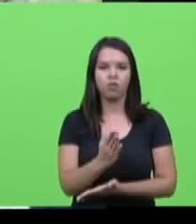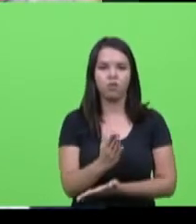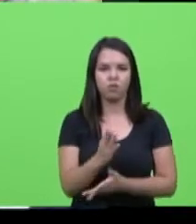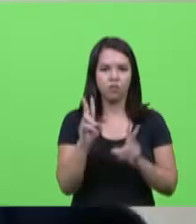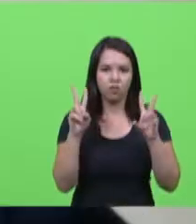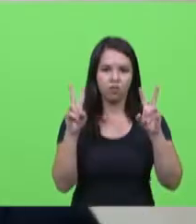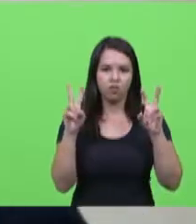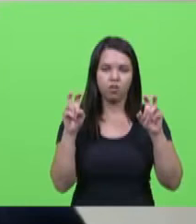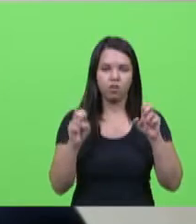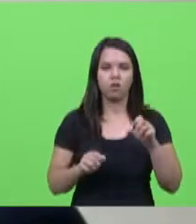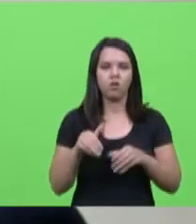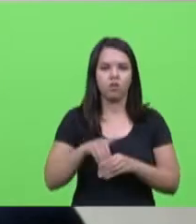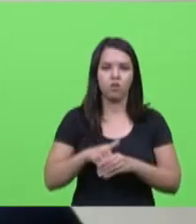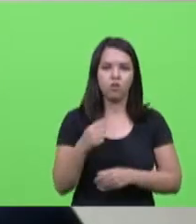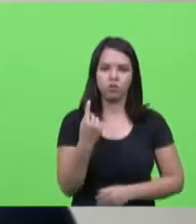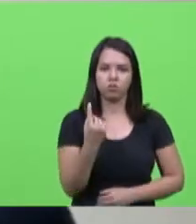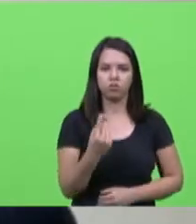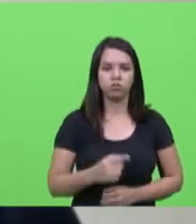matéria em turno único.